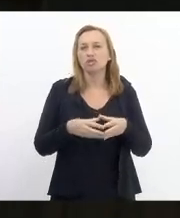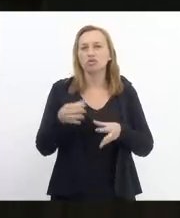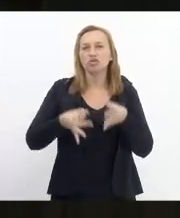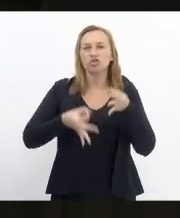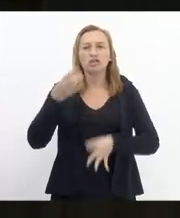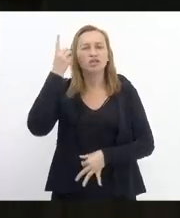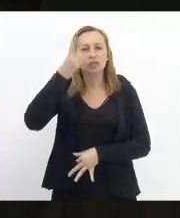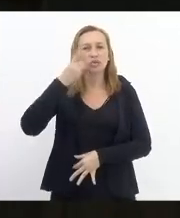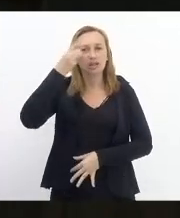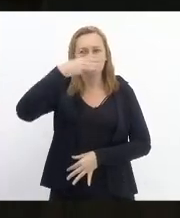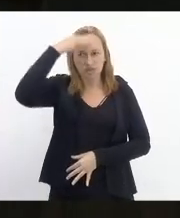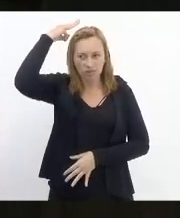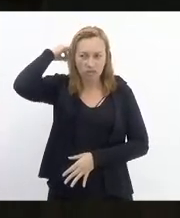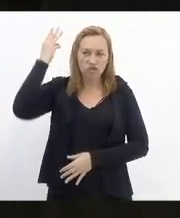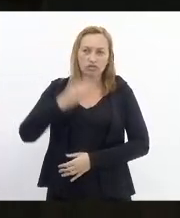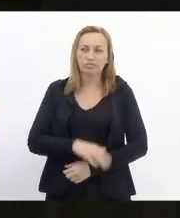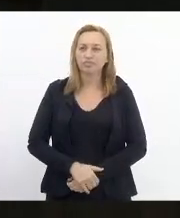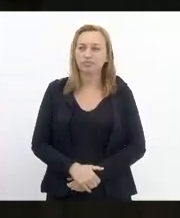Justiça, deputado Márcio Pacheco.